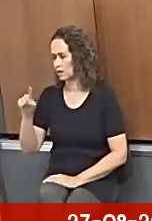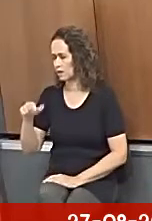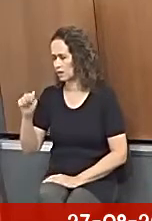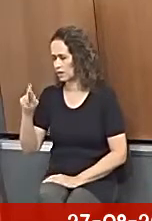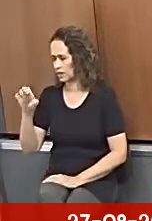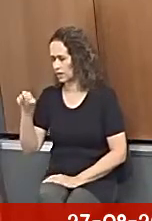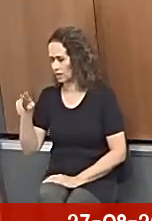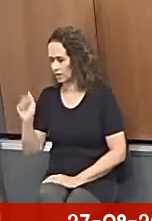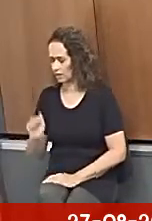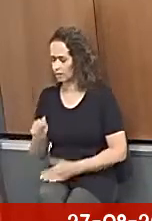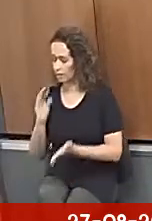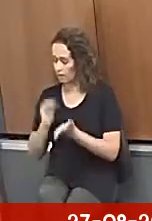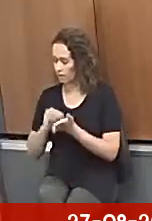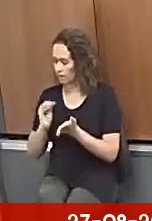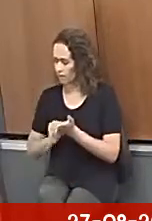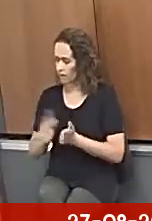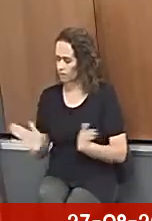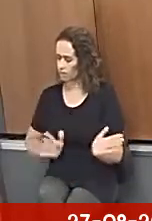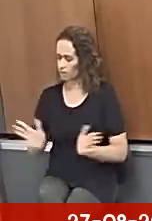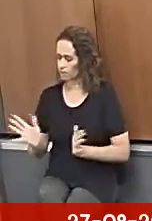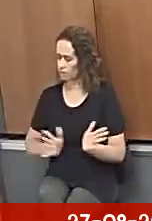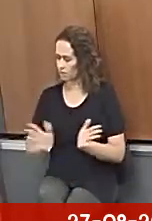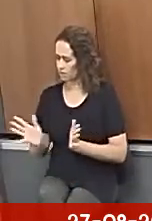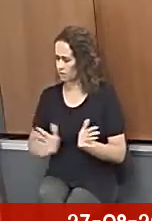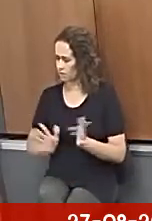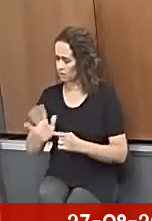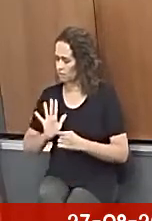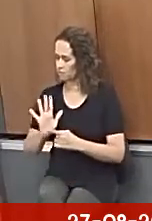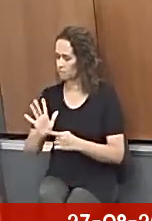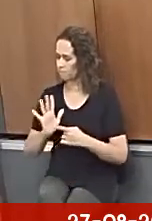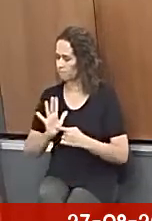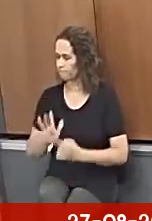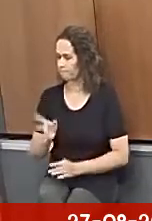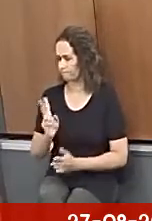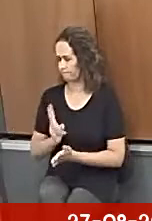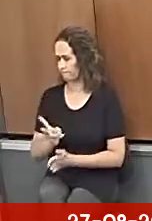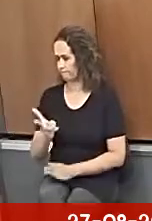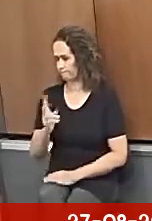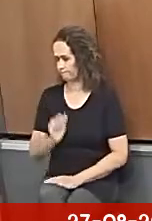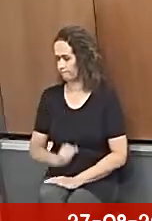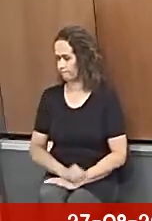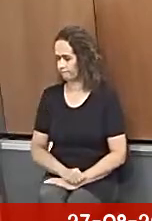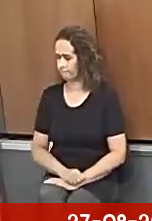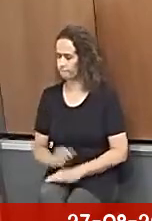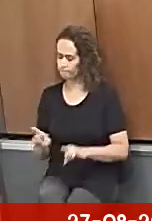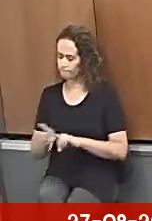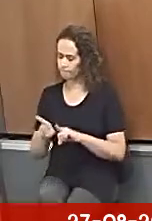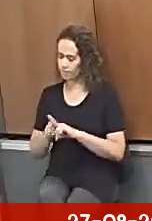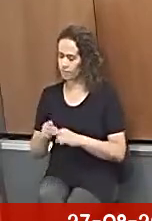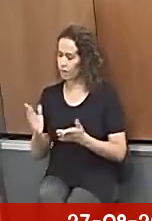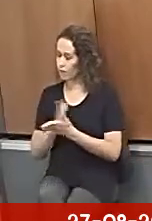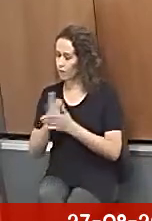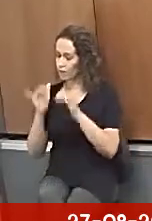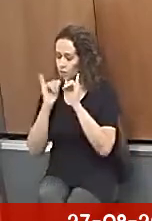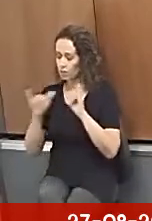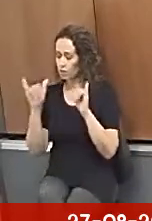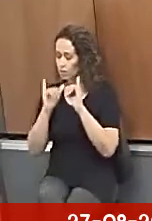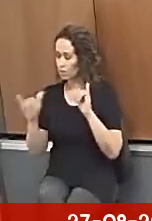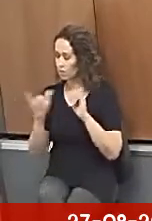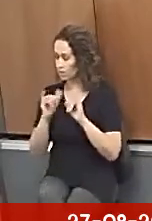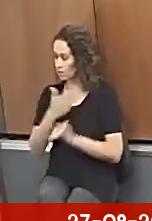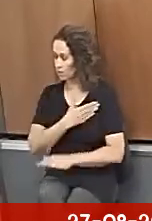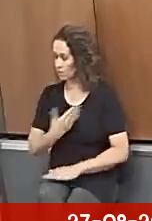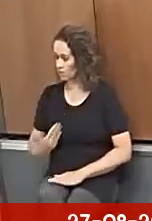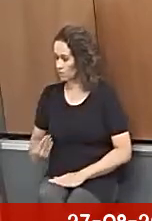que a minas arena apresenta e até baseado em algumas declarações públicas que a